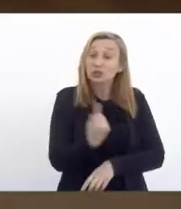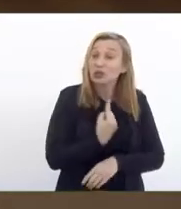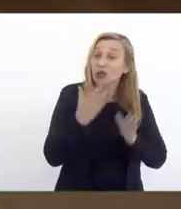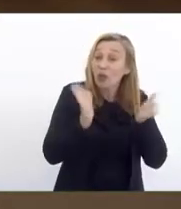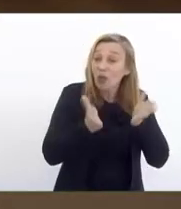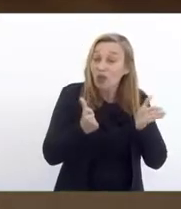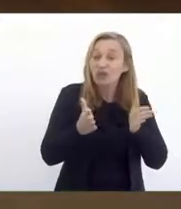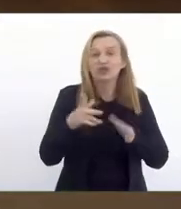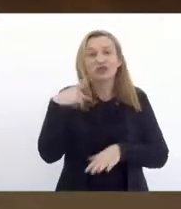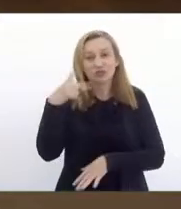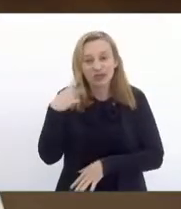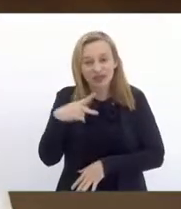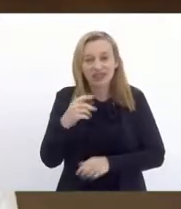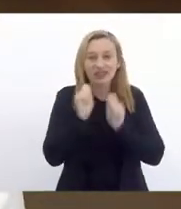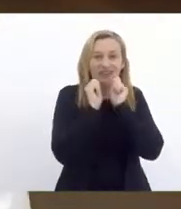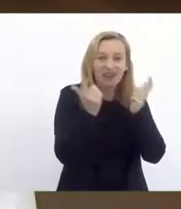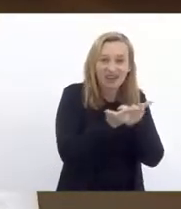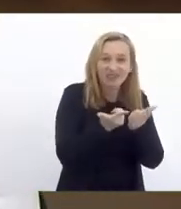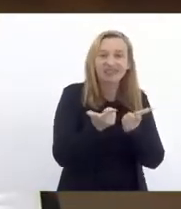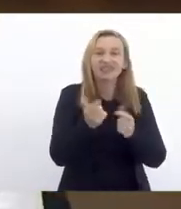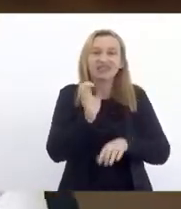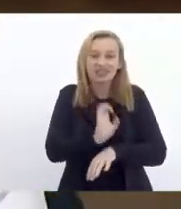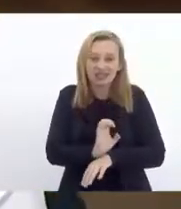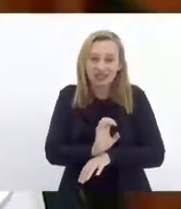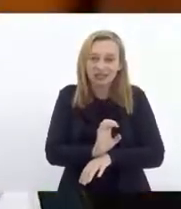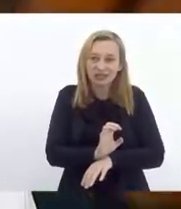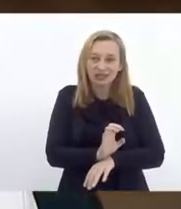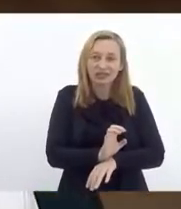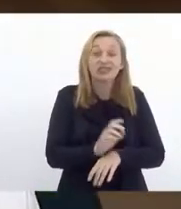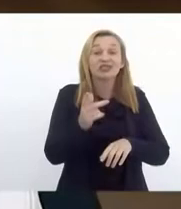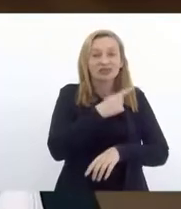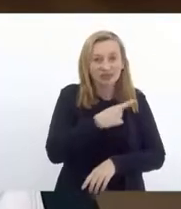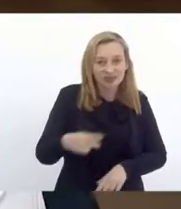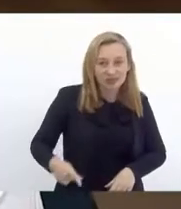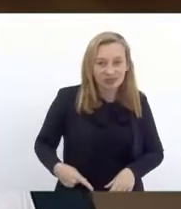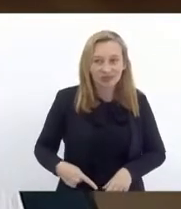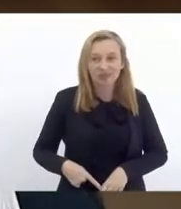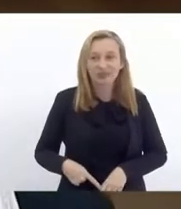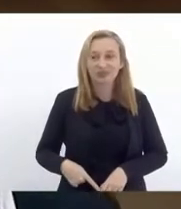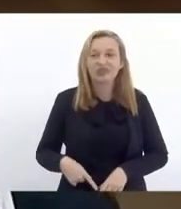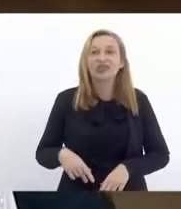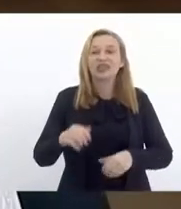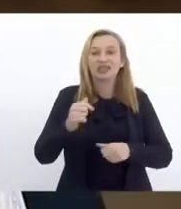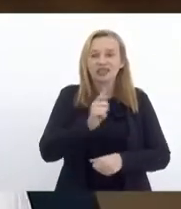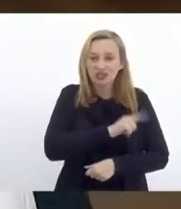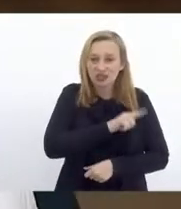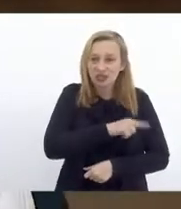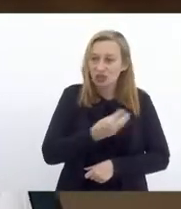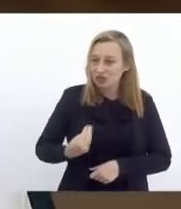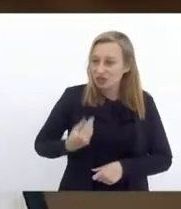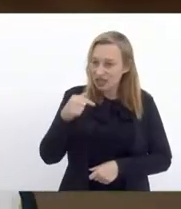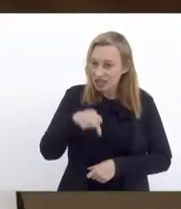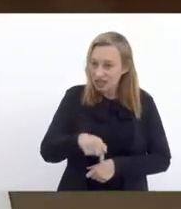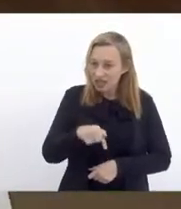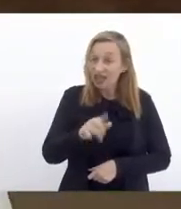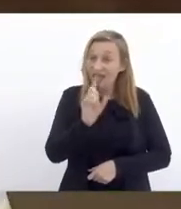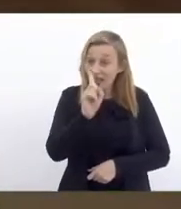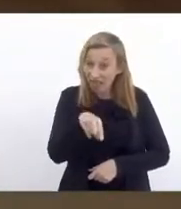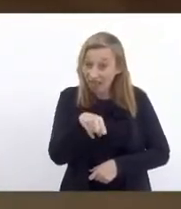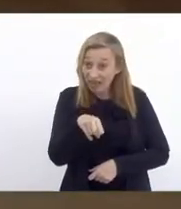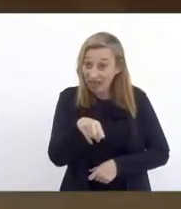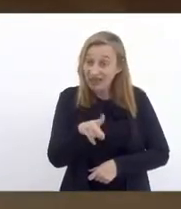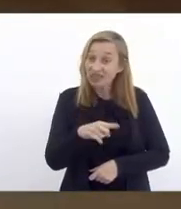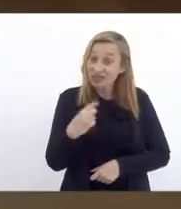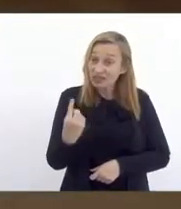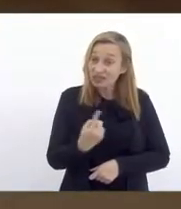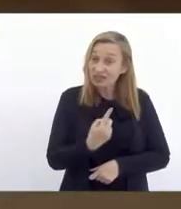dos parlamentares da Assembleia Legislativa do Estado, do presidente e dos gestores que aqui estão, justamente é a